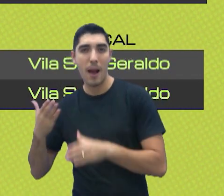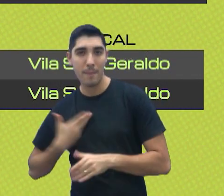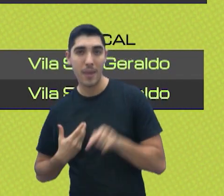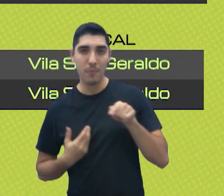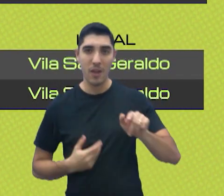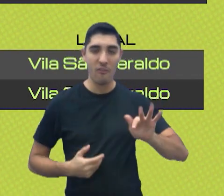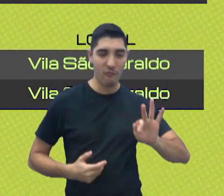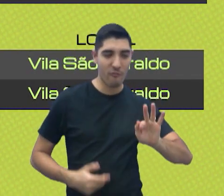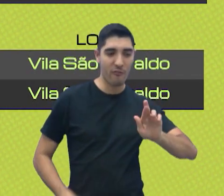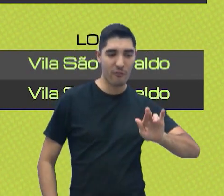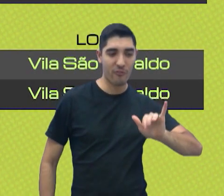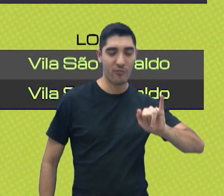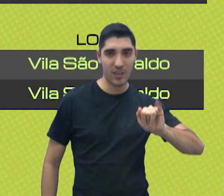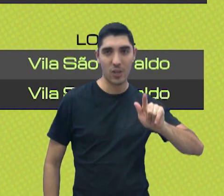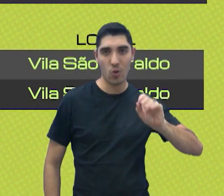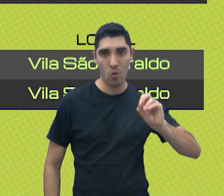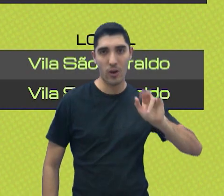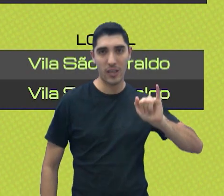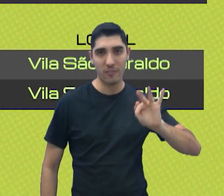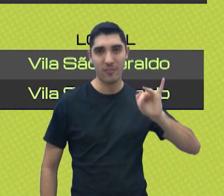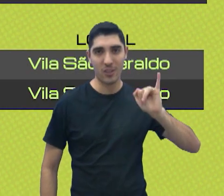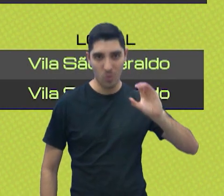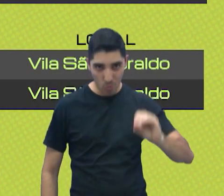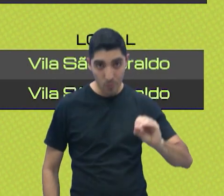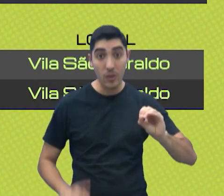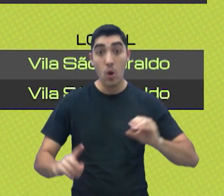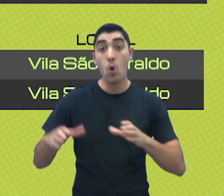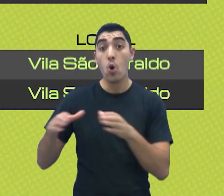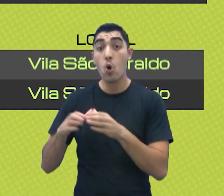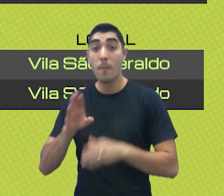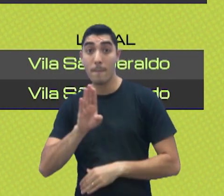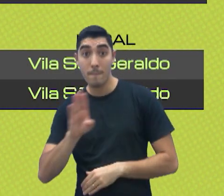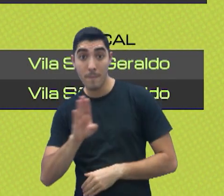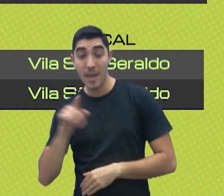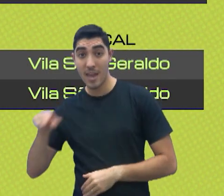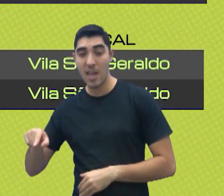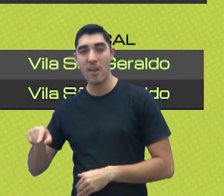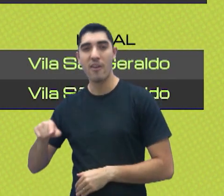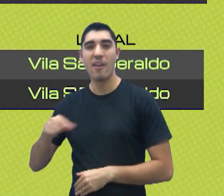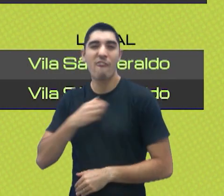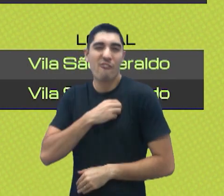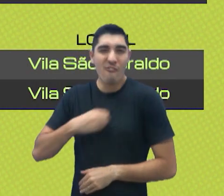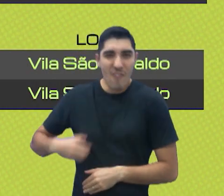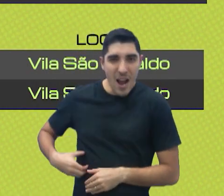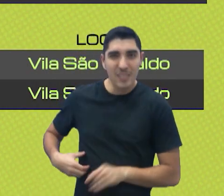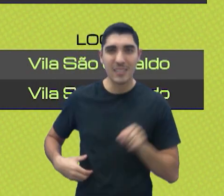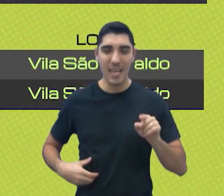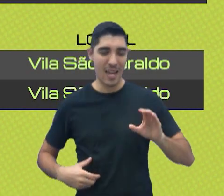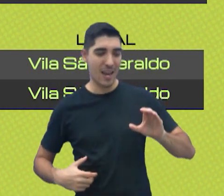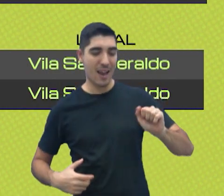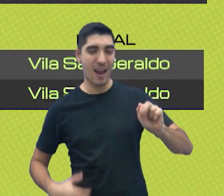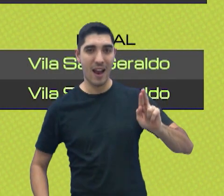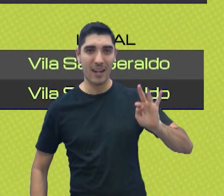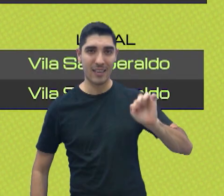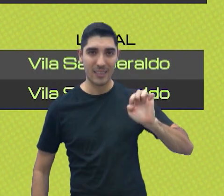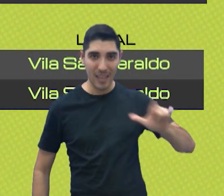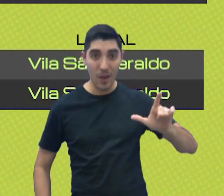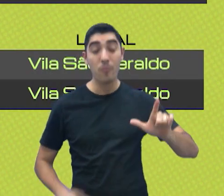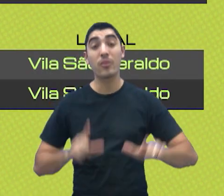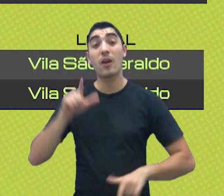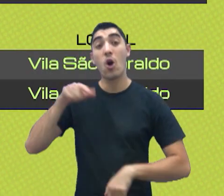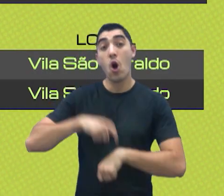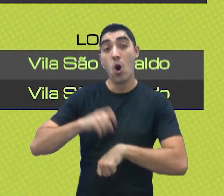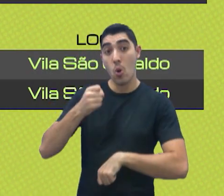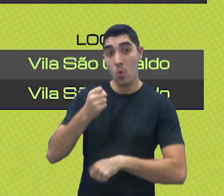São José dos Campos. No grupo B, domingo 8 da manhã, Vasquinho enfrenta o Cartel da Norte no Parque da Cidade. 8 horas da manhã,